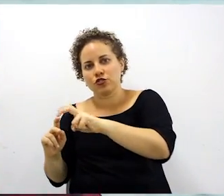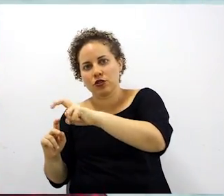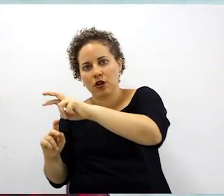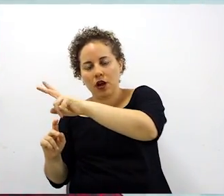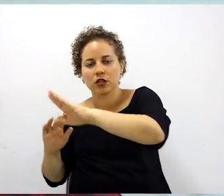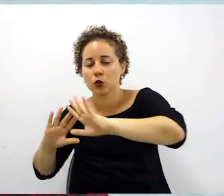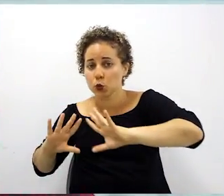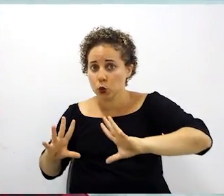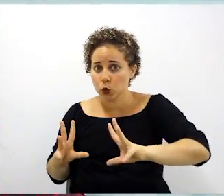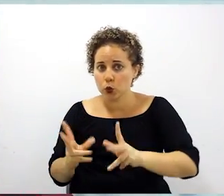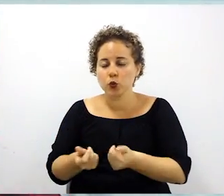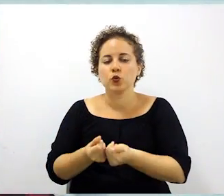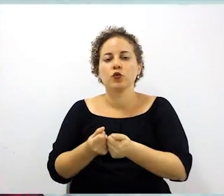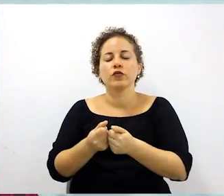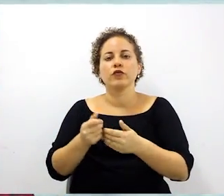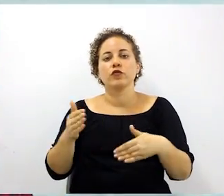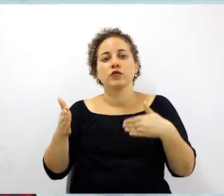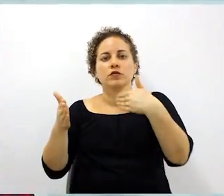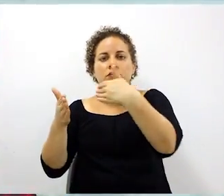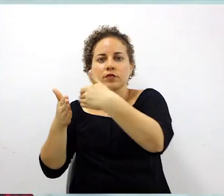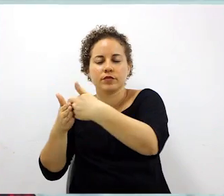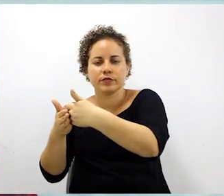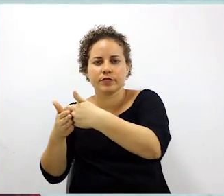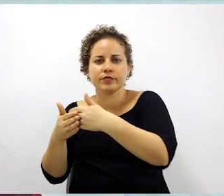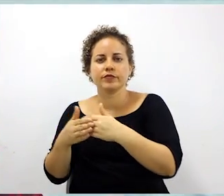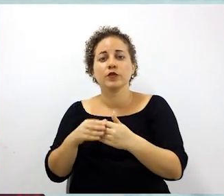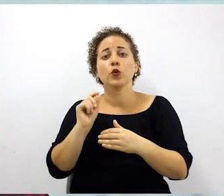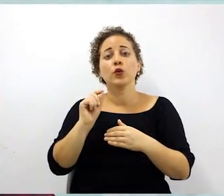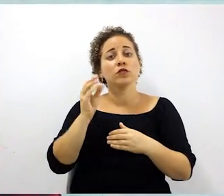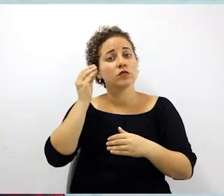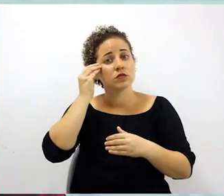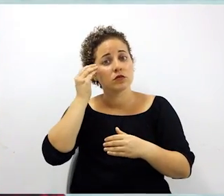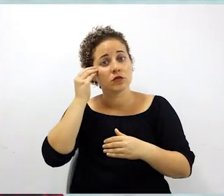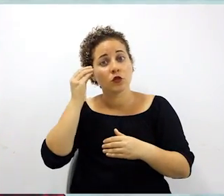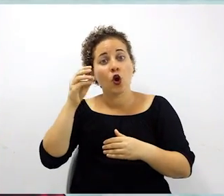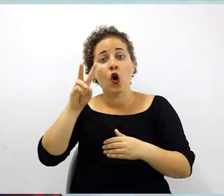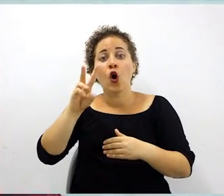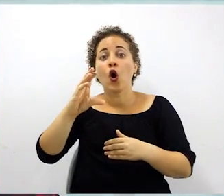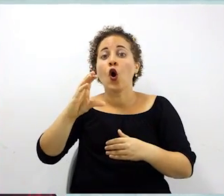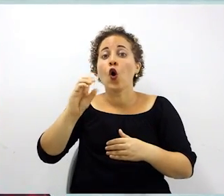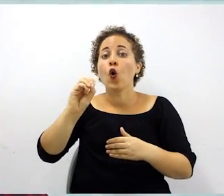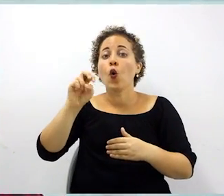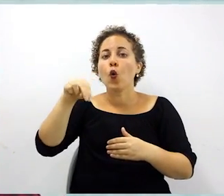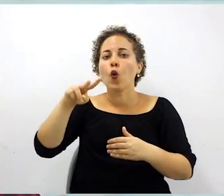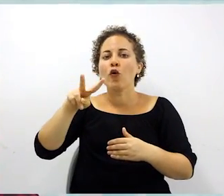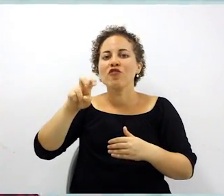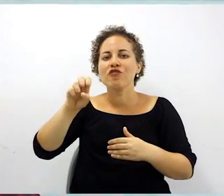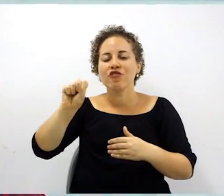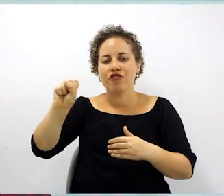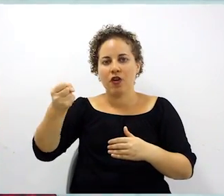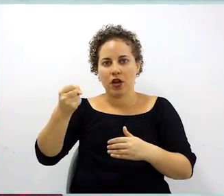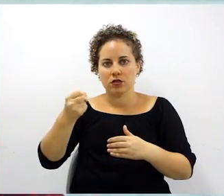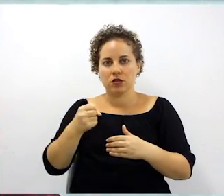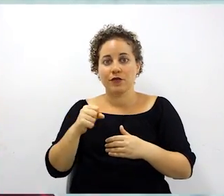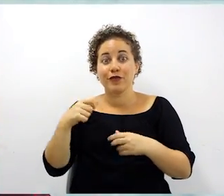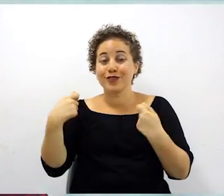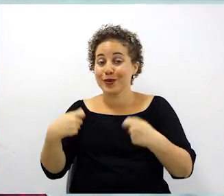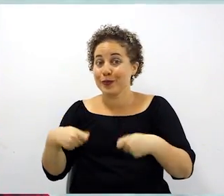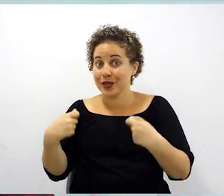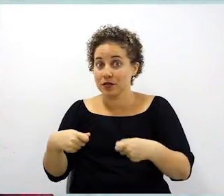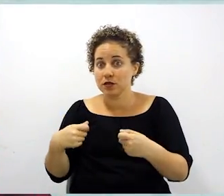escada totalmente, você vai chegar no convés. E o que é que você tem que olhar no convés? Primeiramente, o convés deve estar